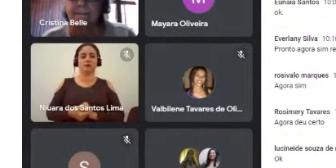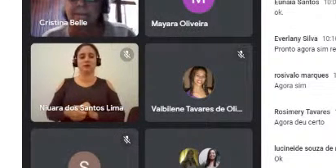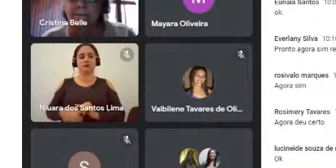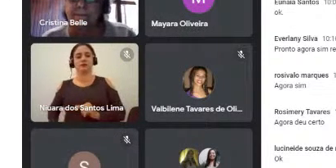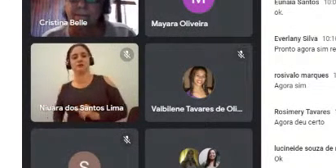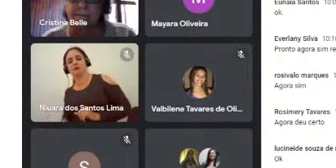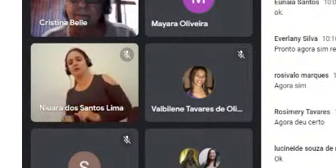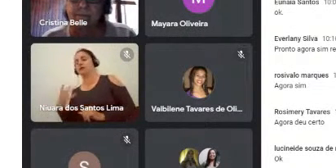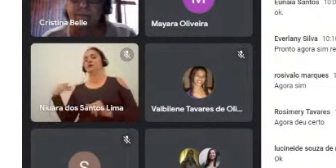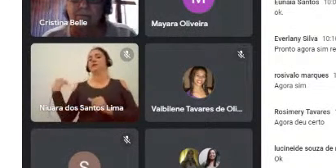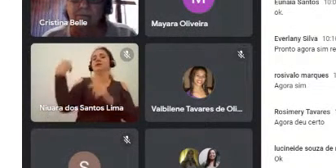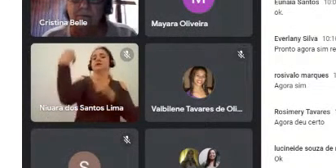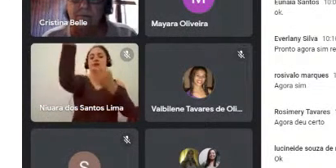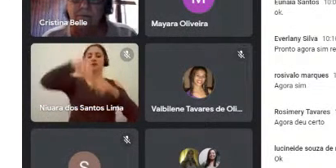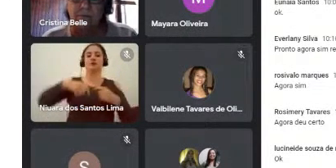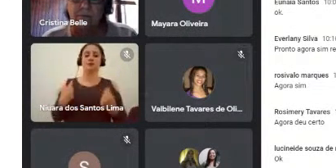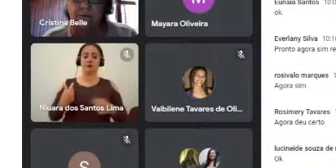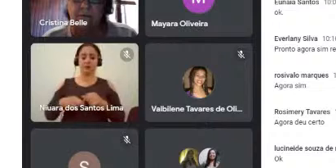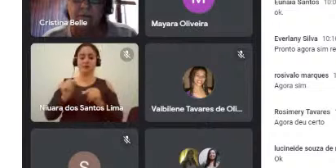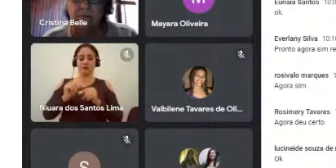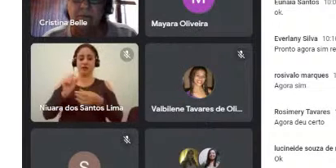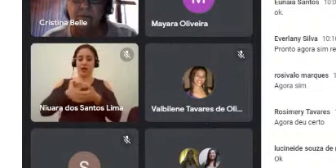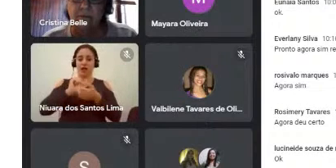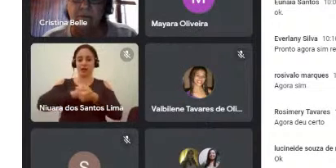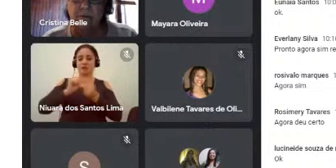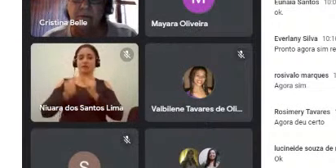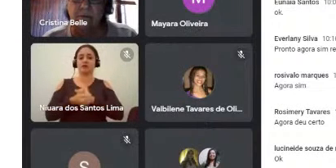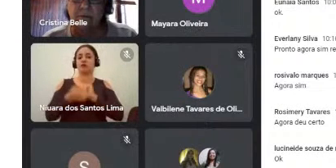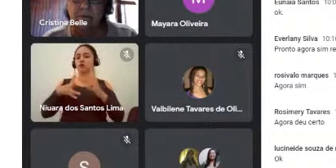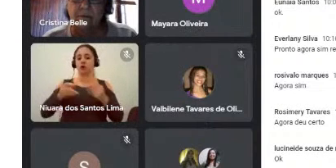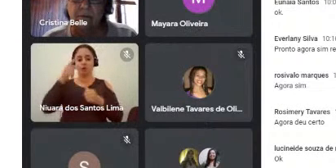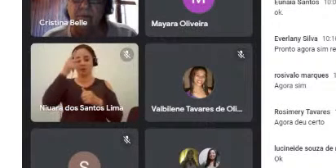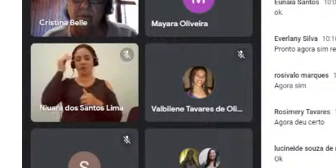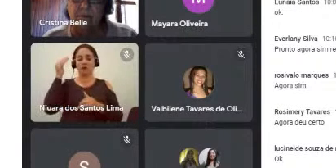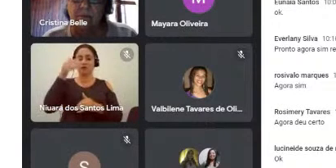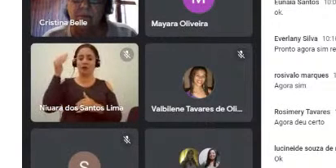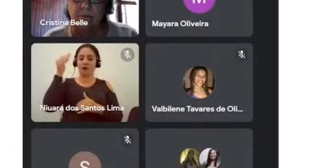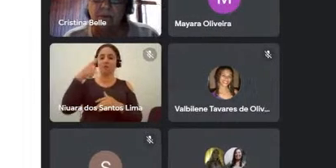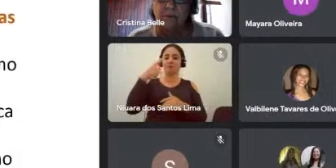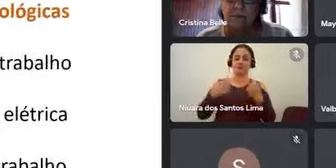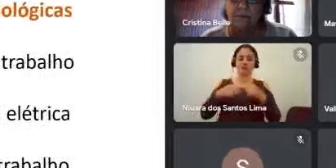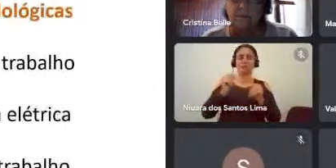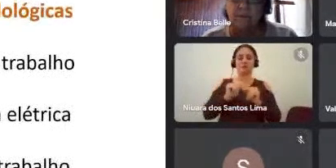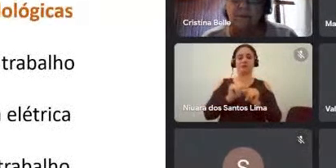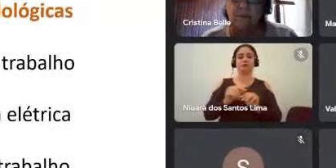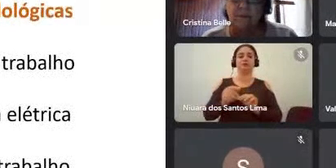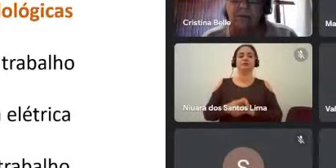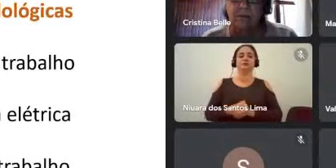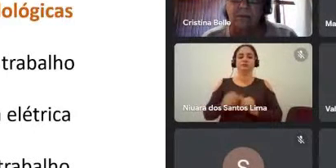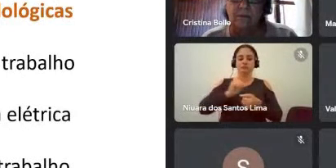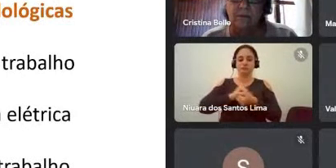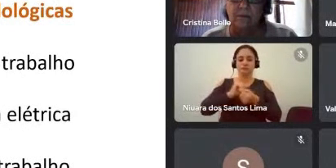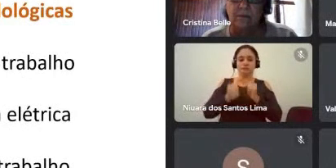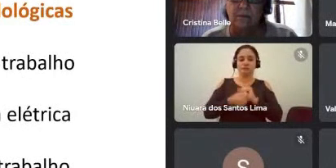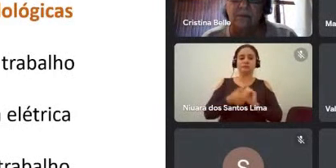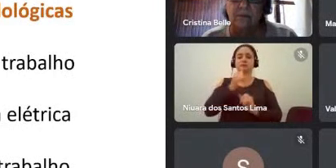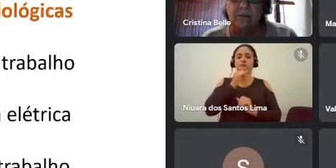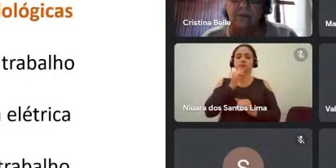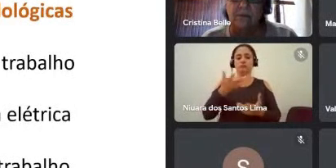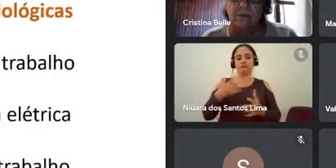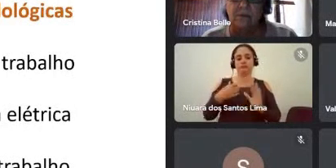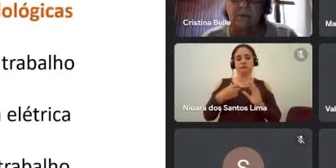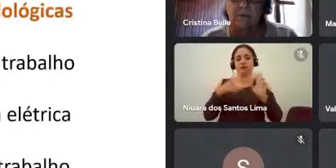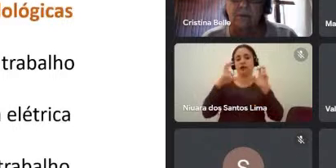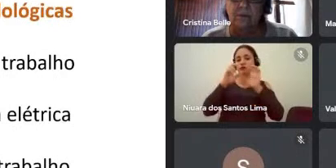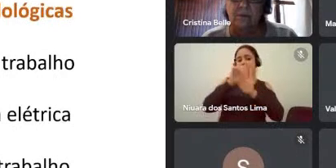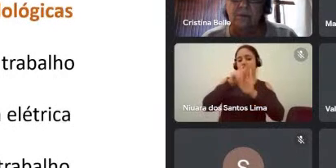fazer ajustes, e todos que vão para o trabalho de campo têm que fazer, não é? Adaptações de logística, como, por exemplo, a questão do